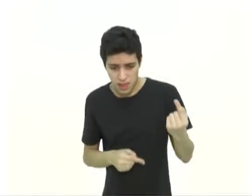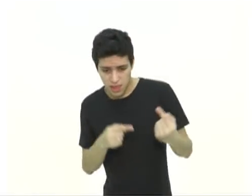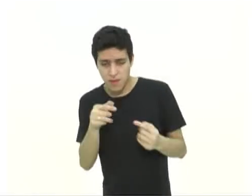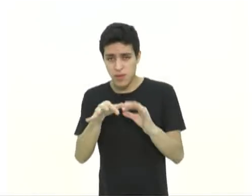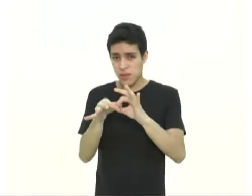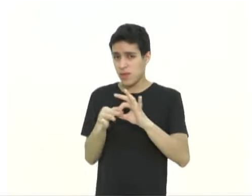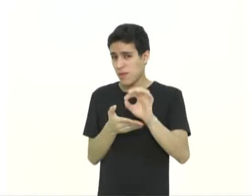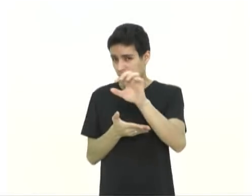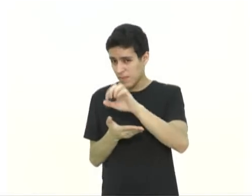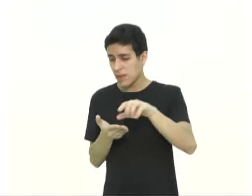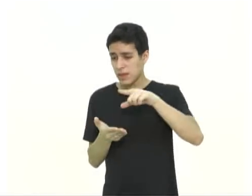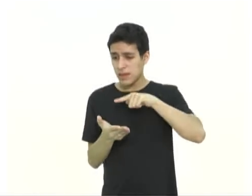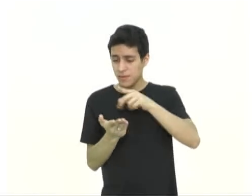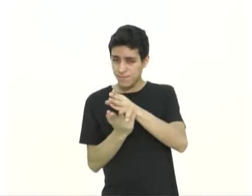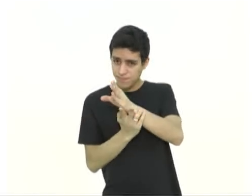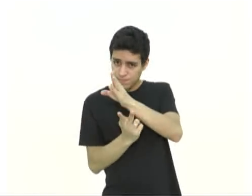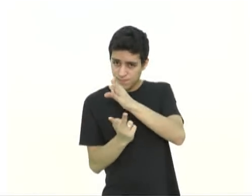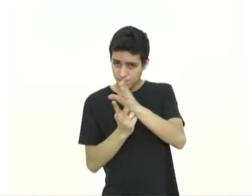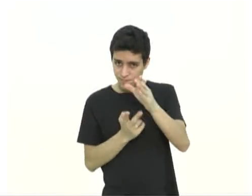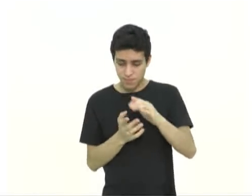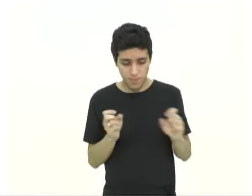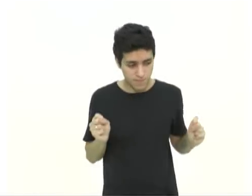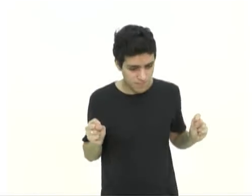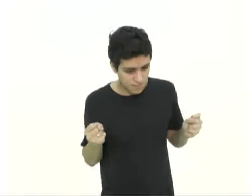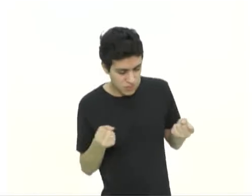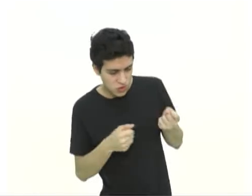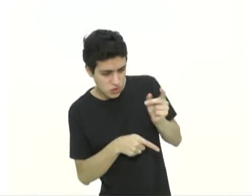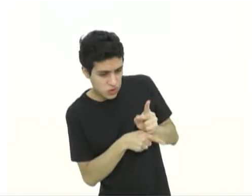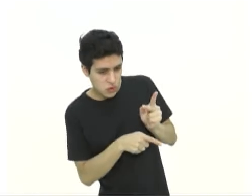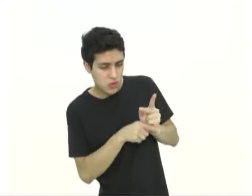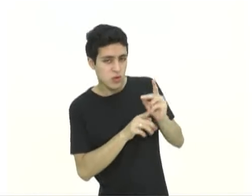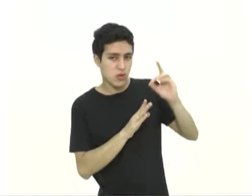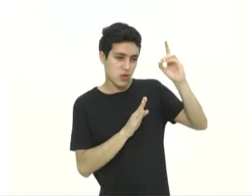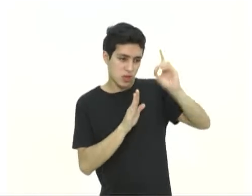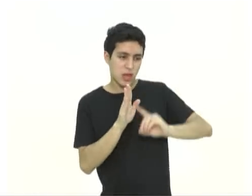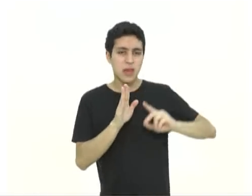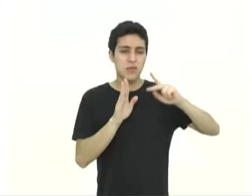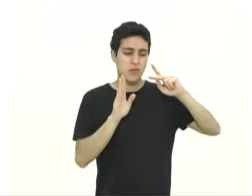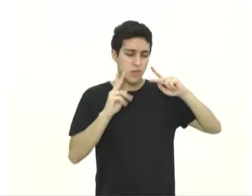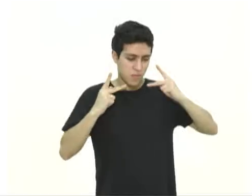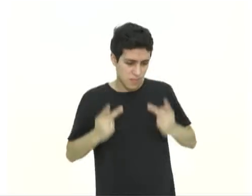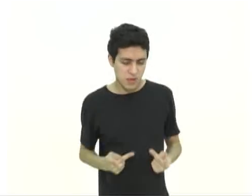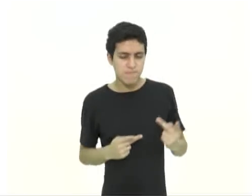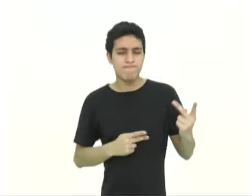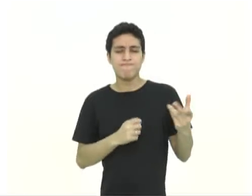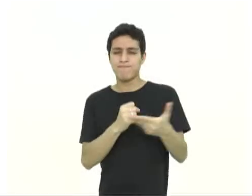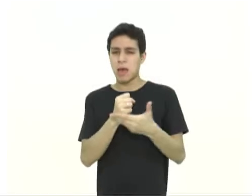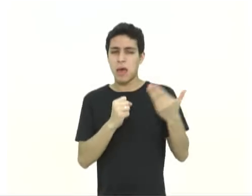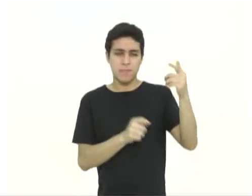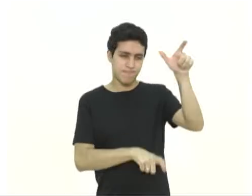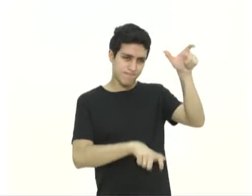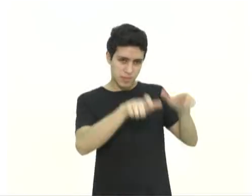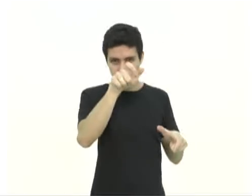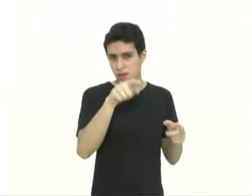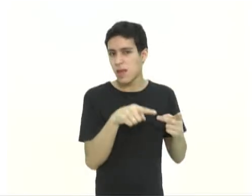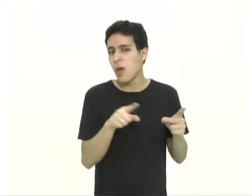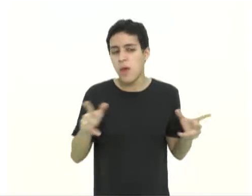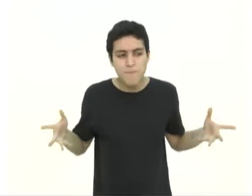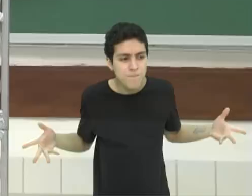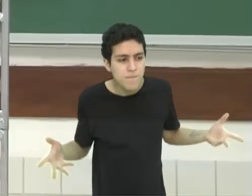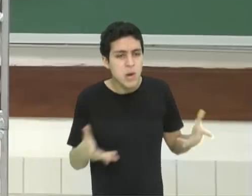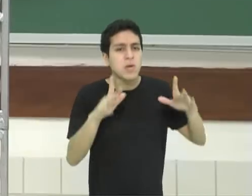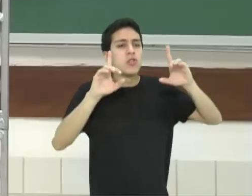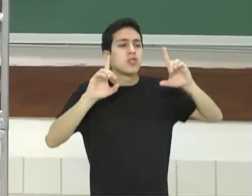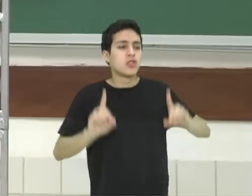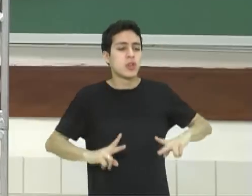né, tem duas vertentes: proteger os direitos humanos fundamentais dos cidadãos e promover os